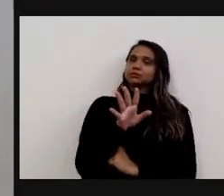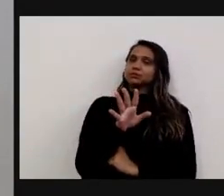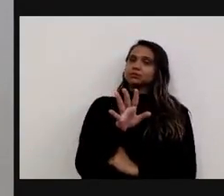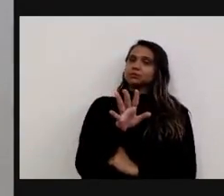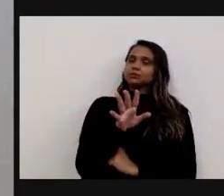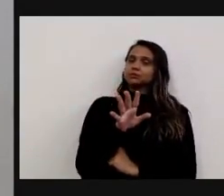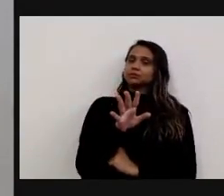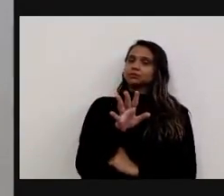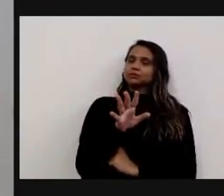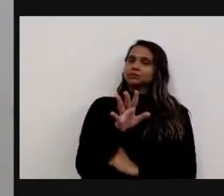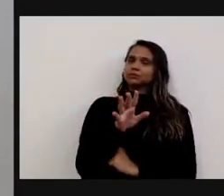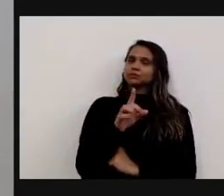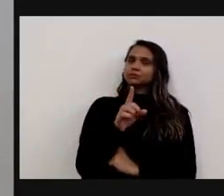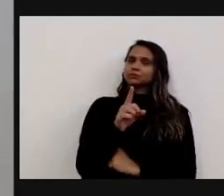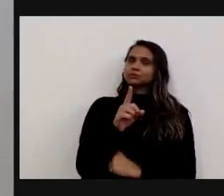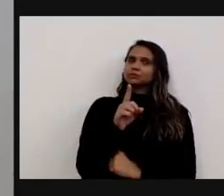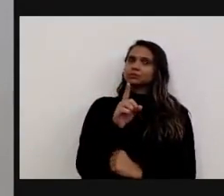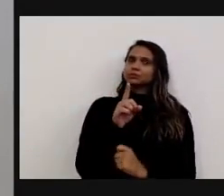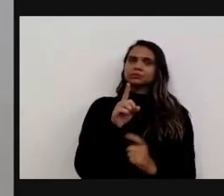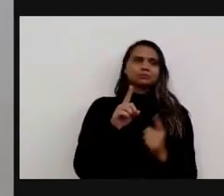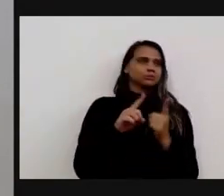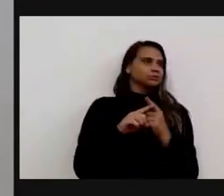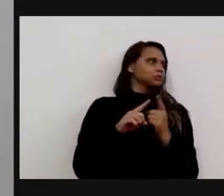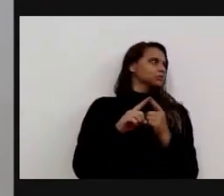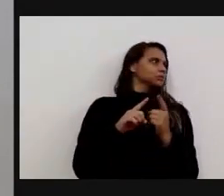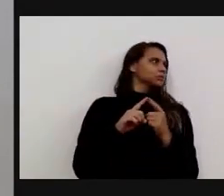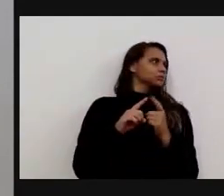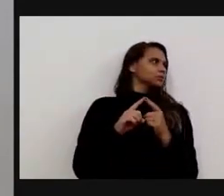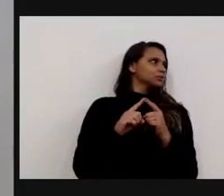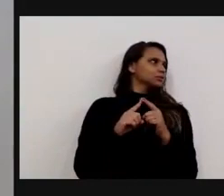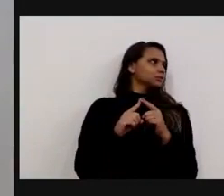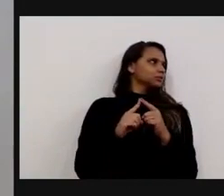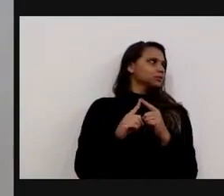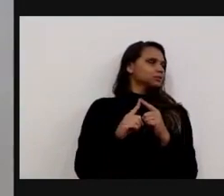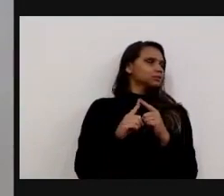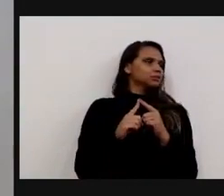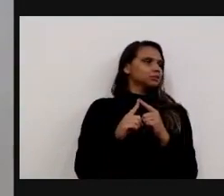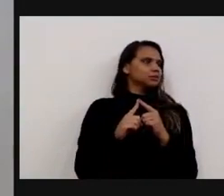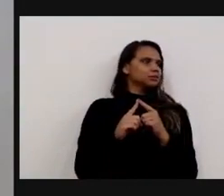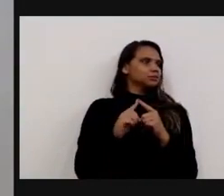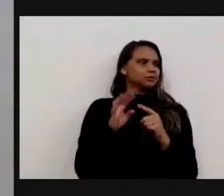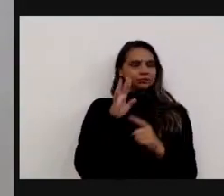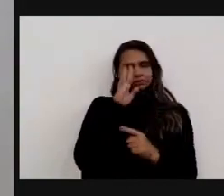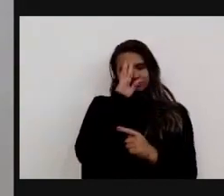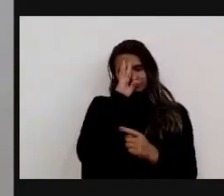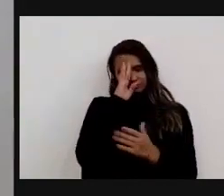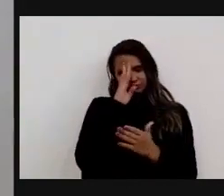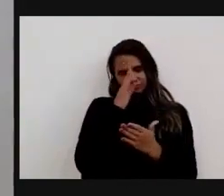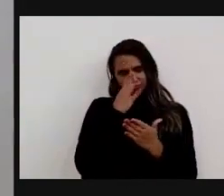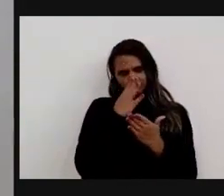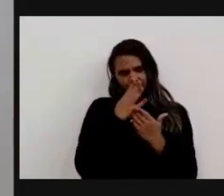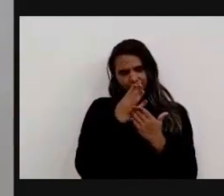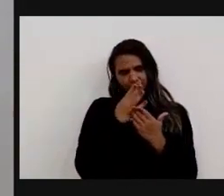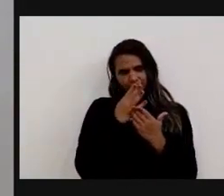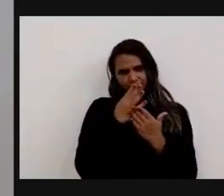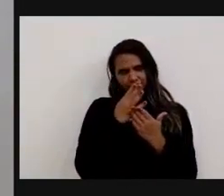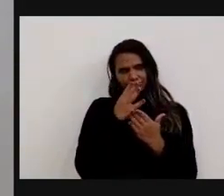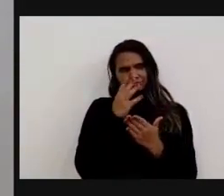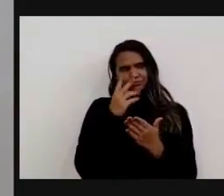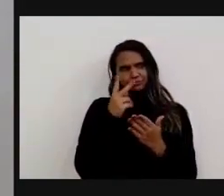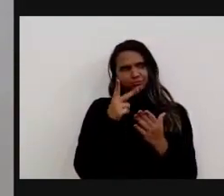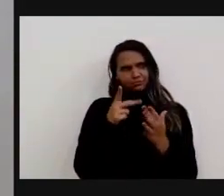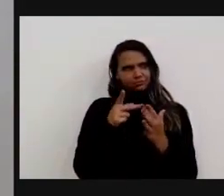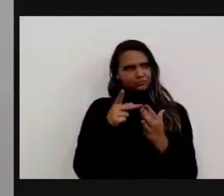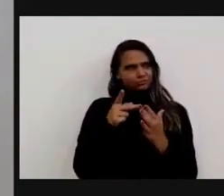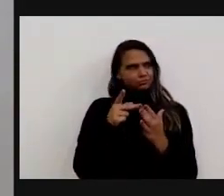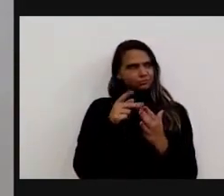o primeiro que é o desculpa aqueles Quais são os dois meses aí Pera aí que eu perdi confiabilidade